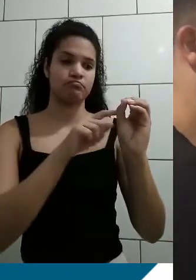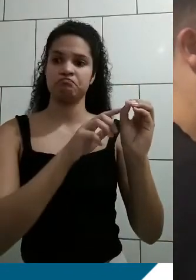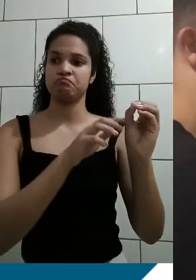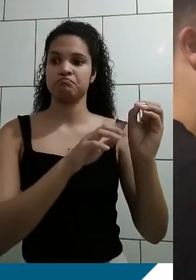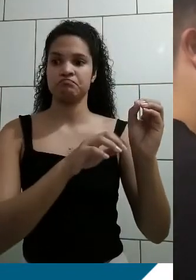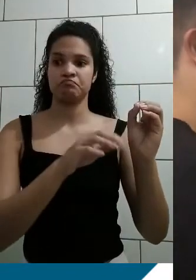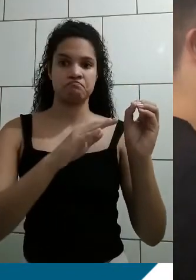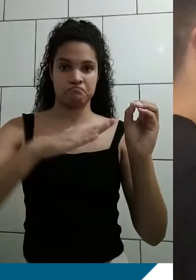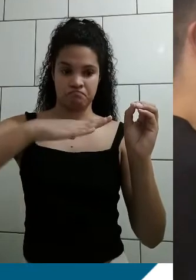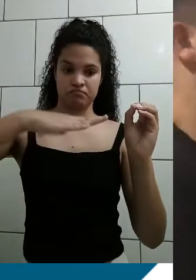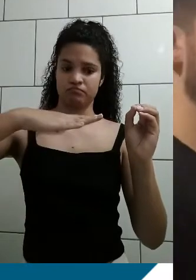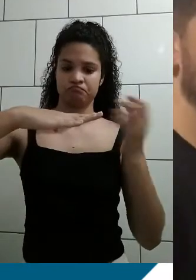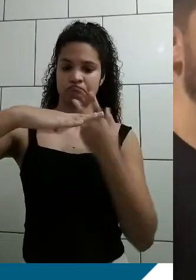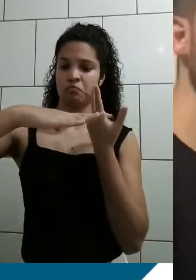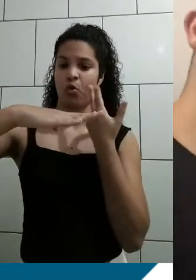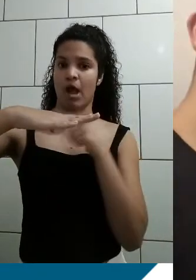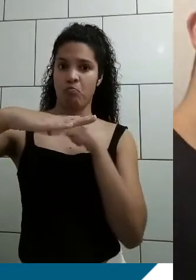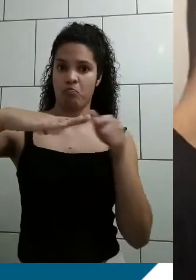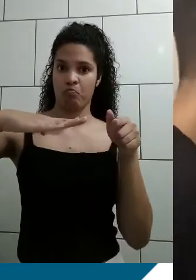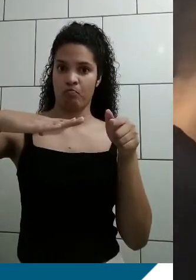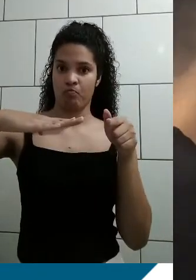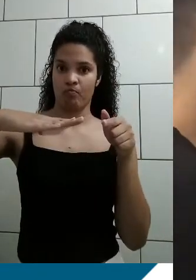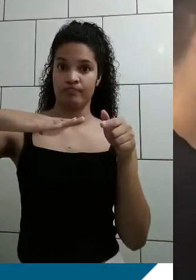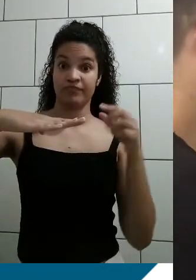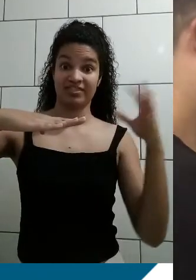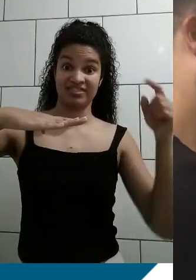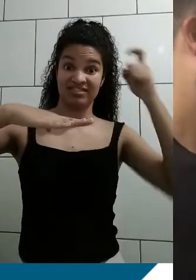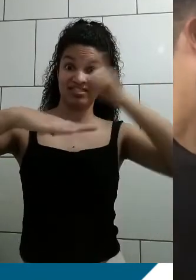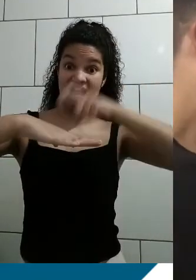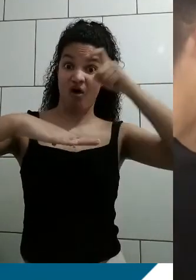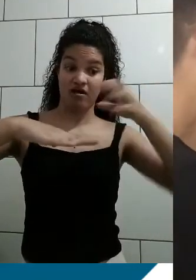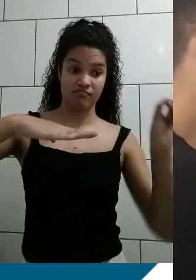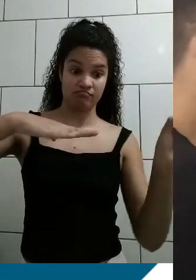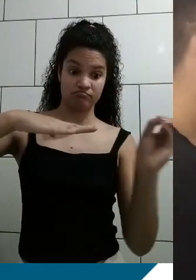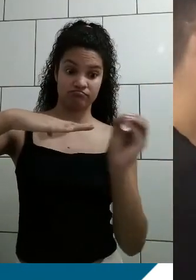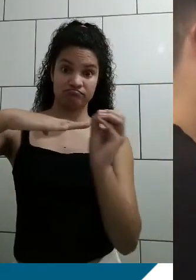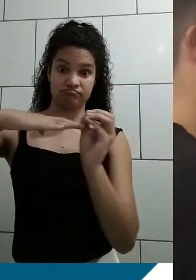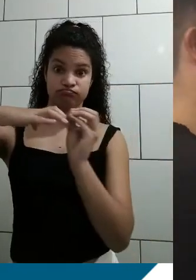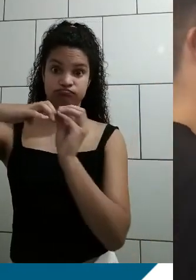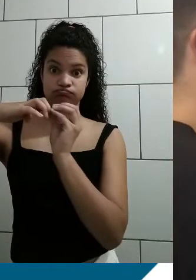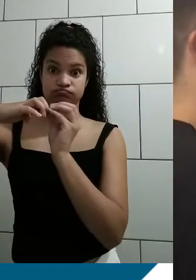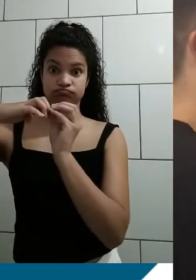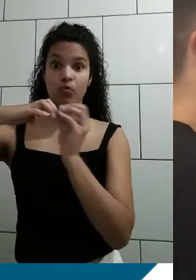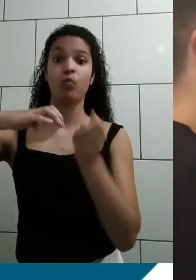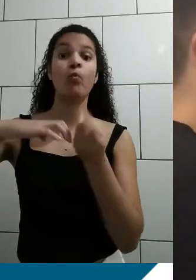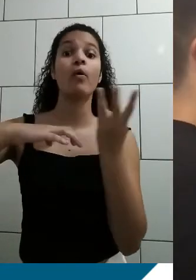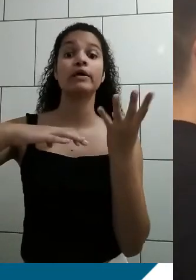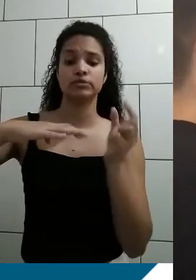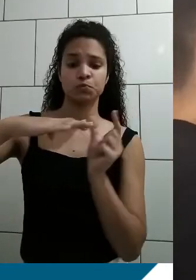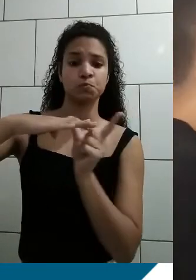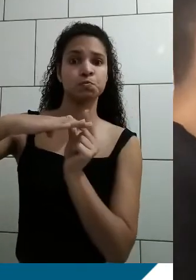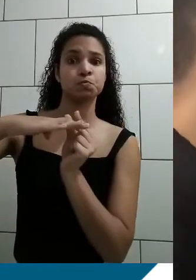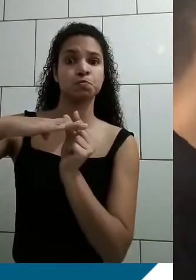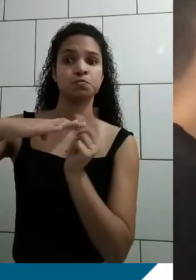para, tá? A gente tem uma deformação aí que eu chamo aqui de X, ou seja, Depois da velocidade ser zerada, ocorre